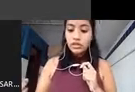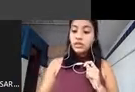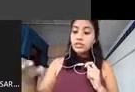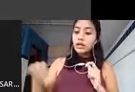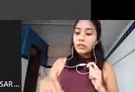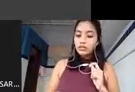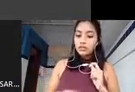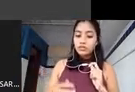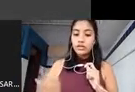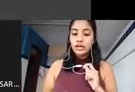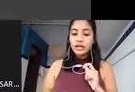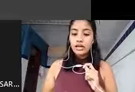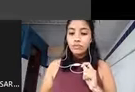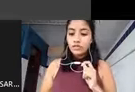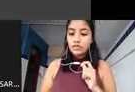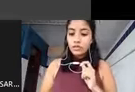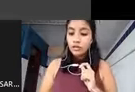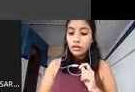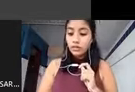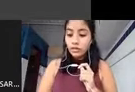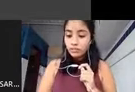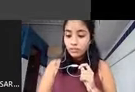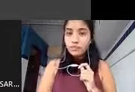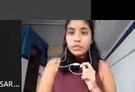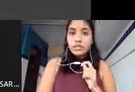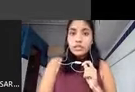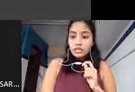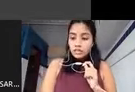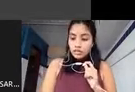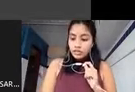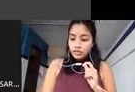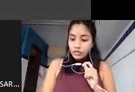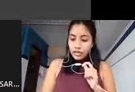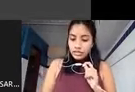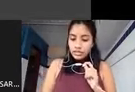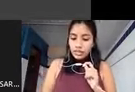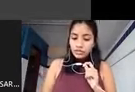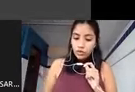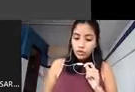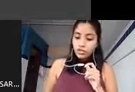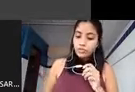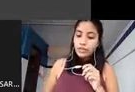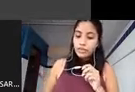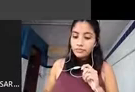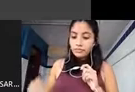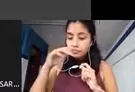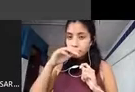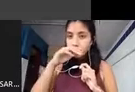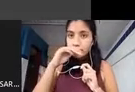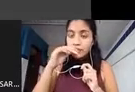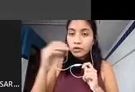preservados. Nesse trabalho, o estudo de caso foi a bacia do Paracuri, que fica localizado ao norte de